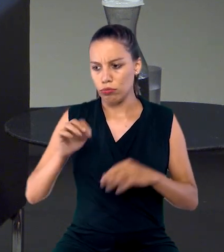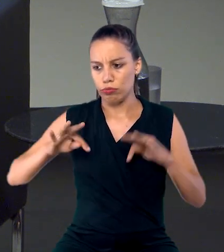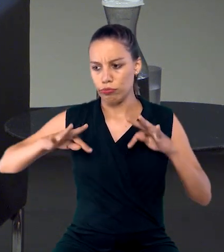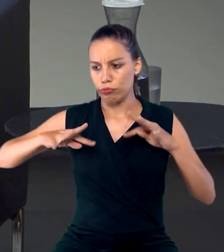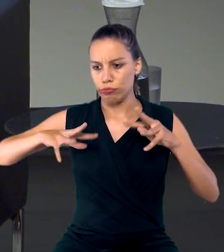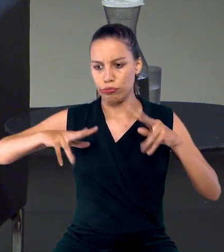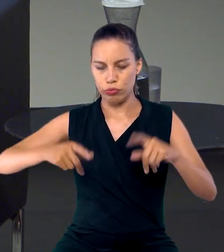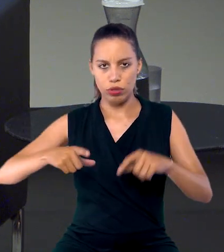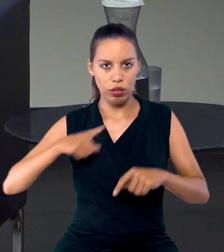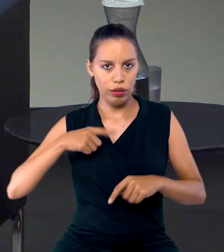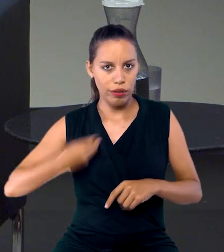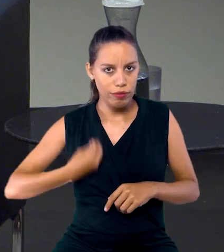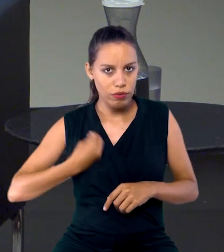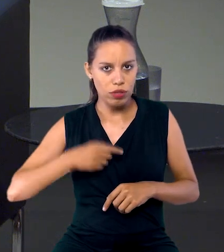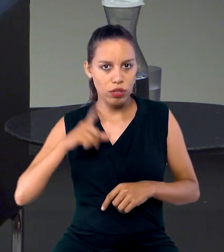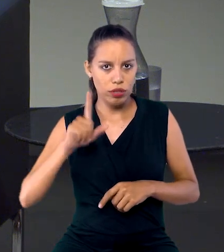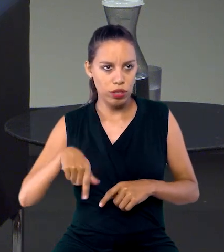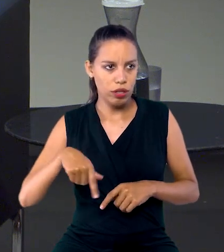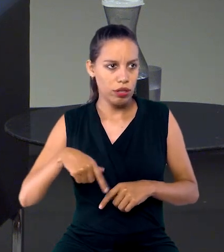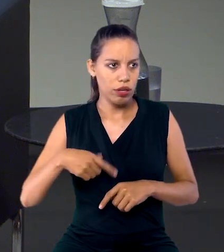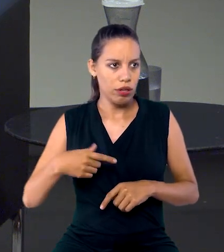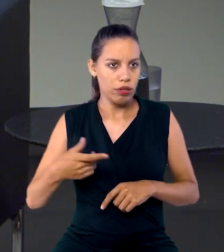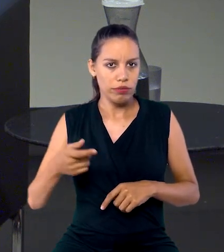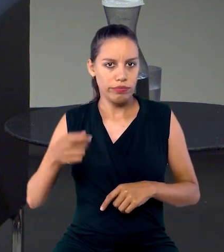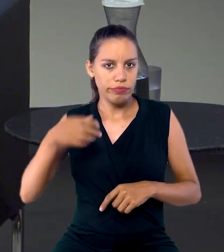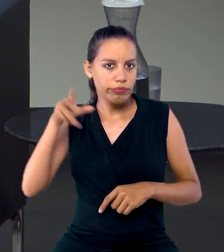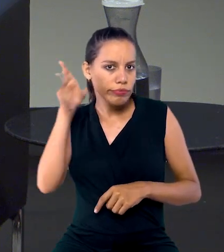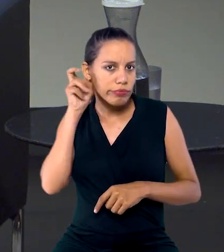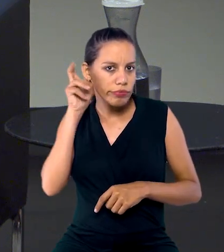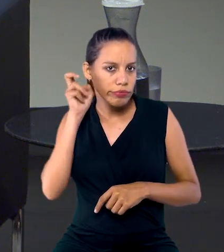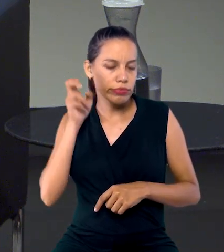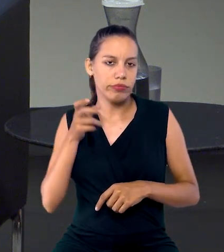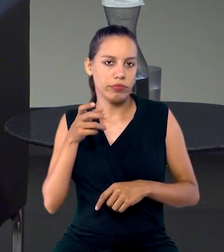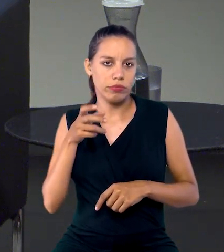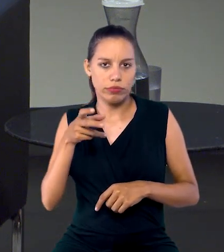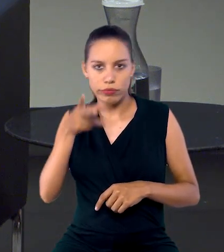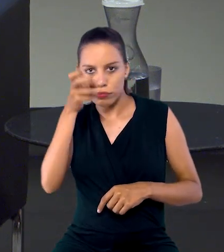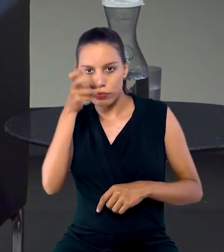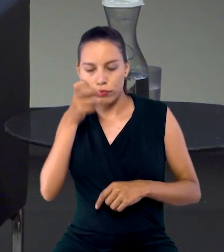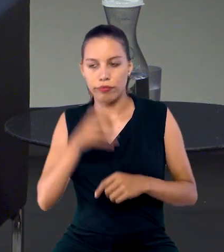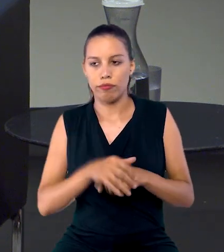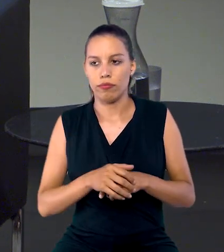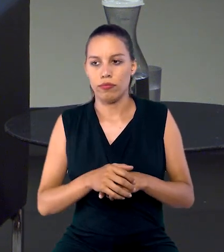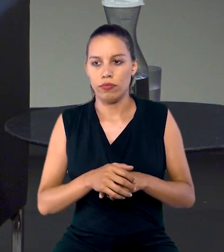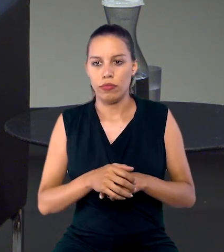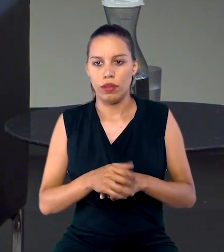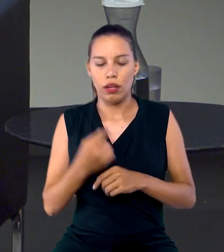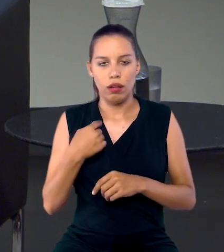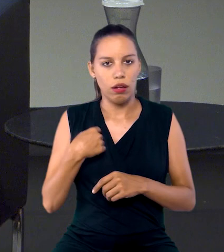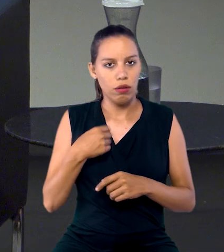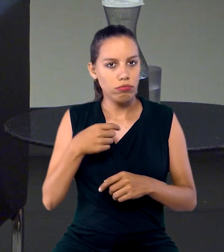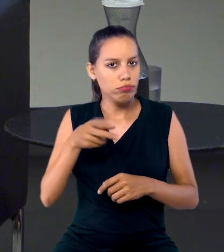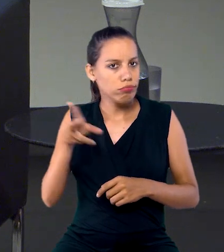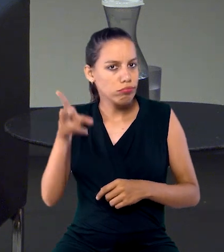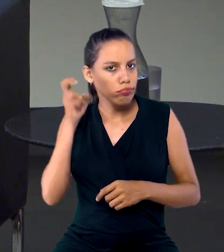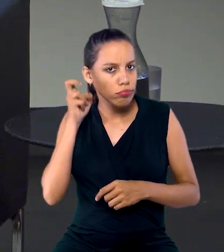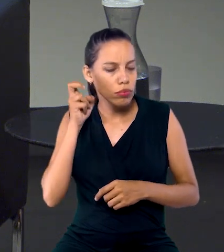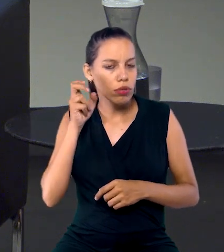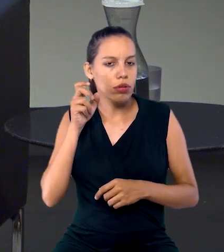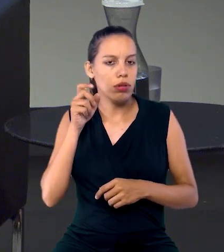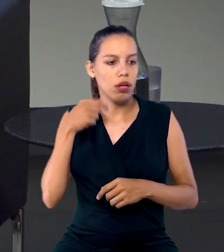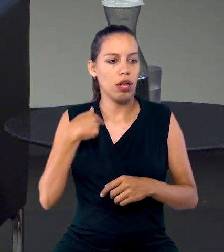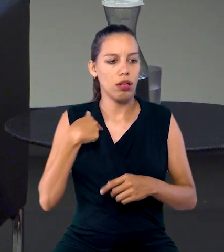viva. A escuta que eu faço no jornalismo e que eu